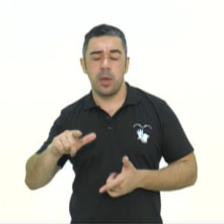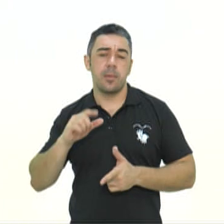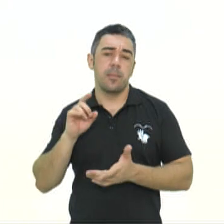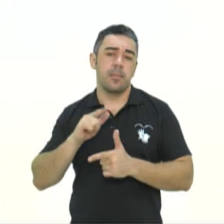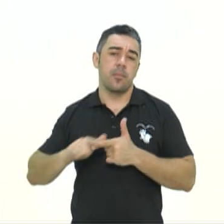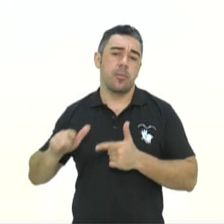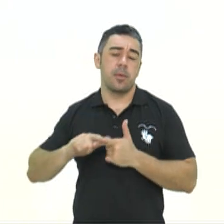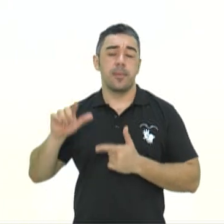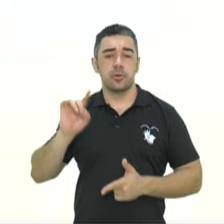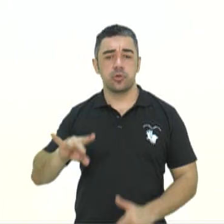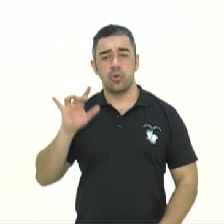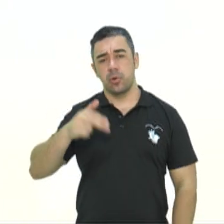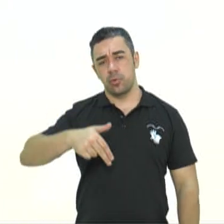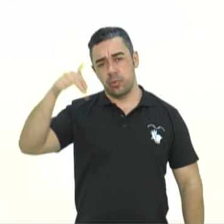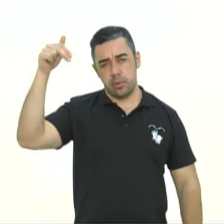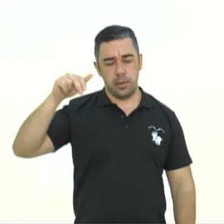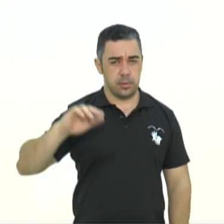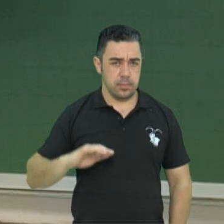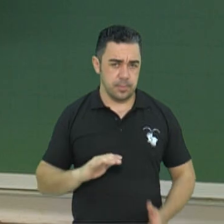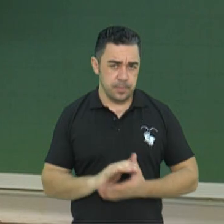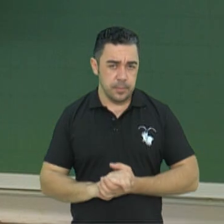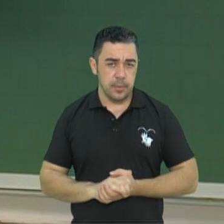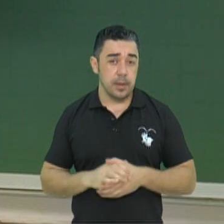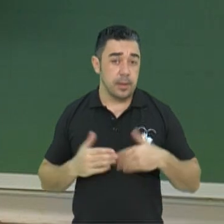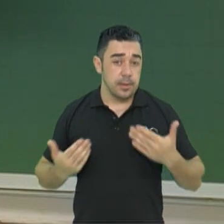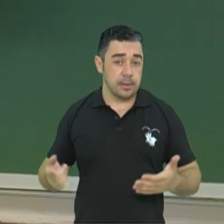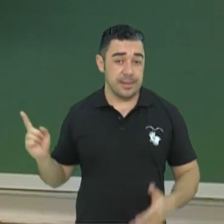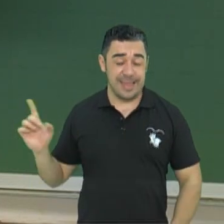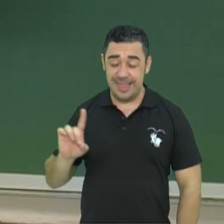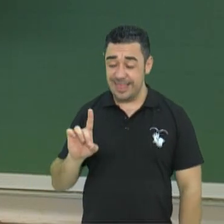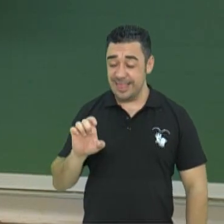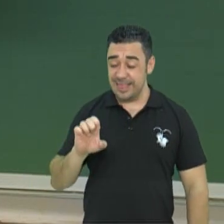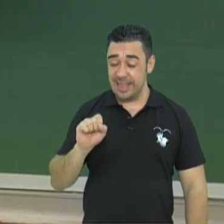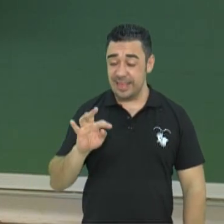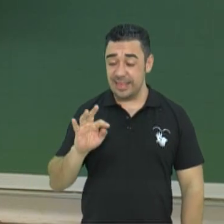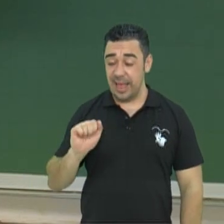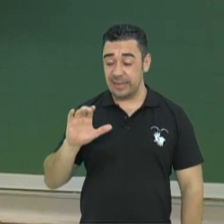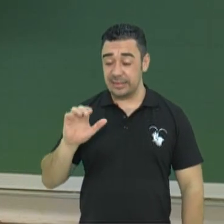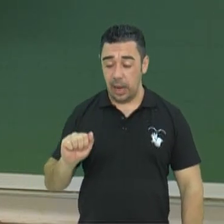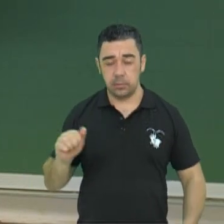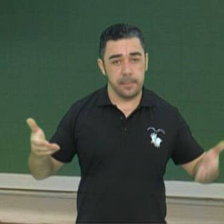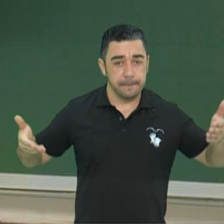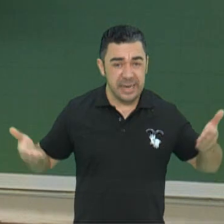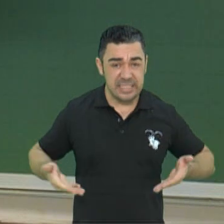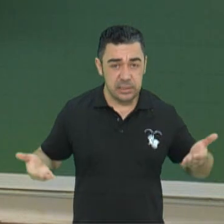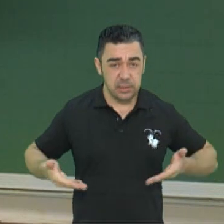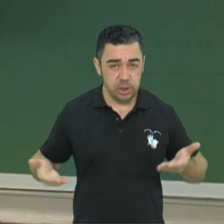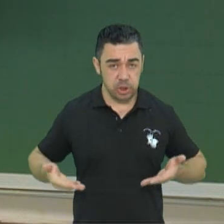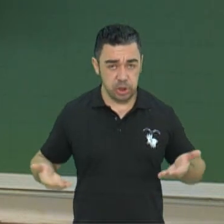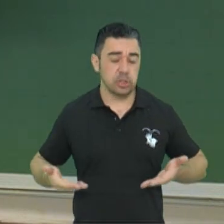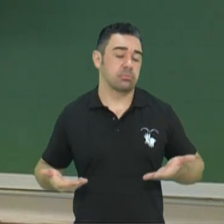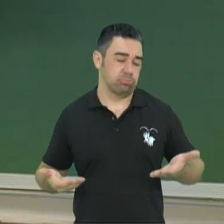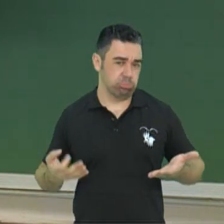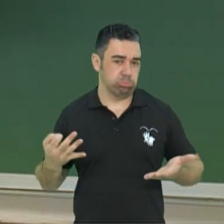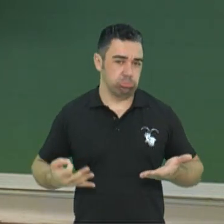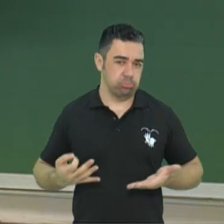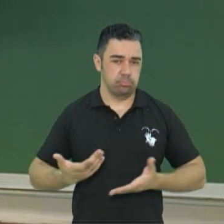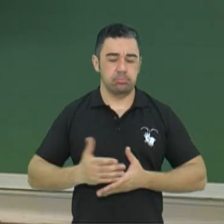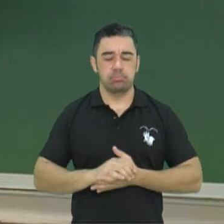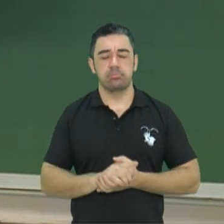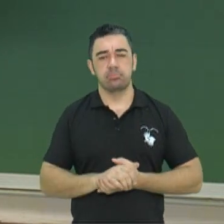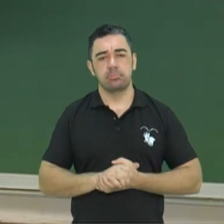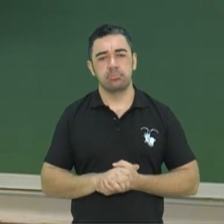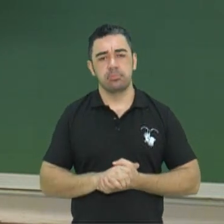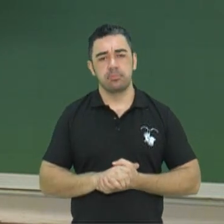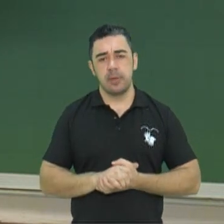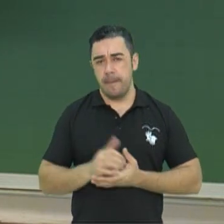problema somente no Nordeste. Então, destaca o verbo utilizado no tempo presente.